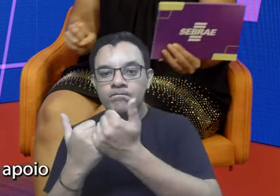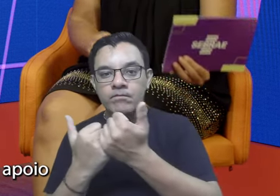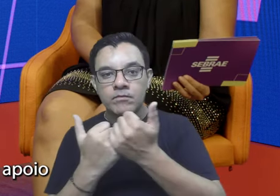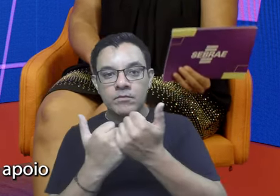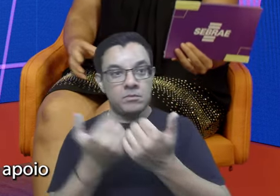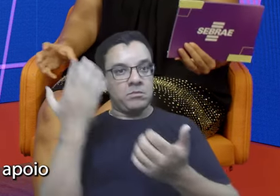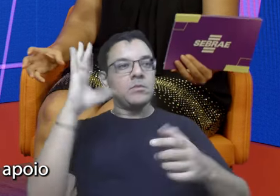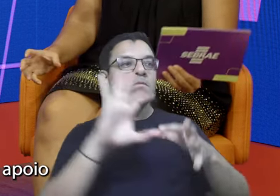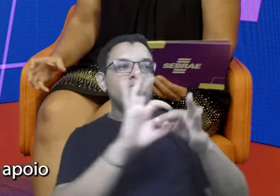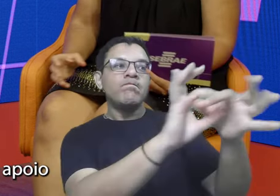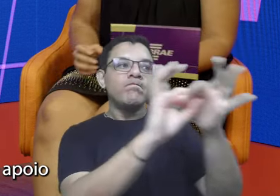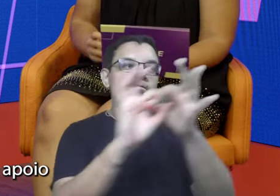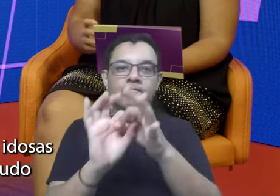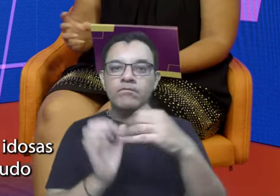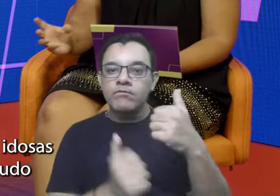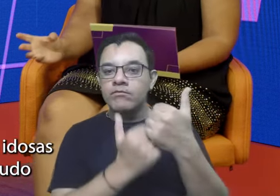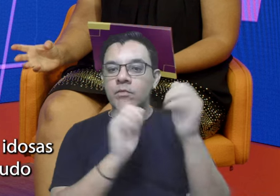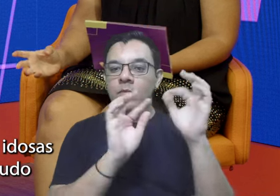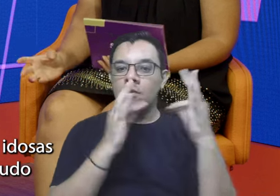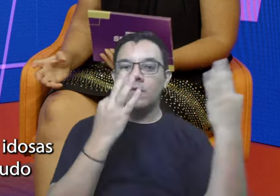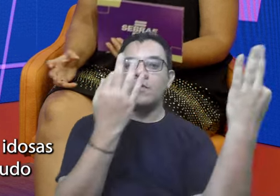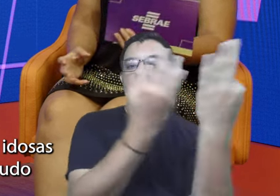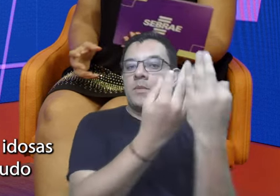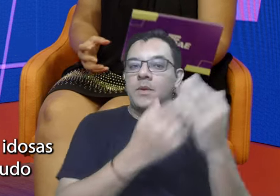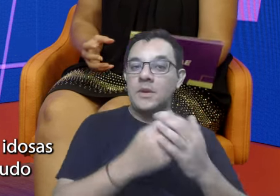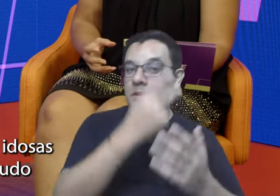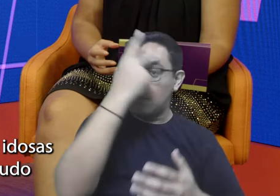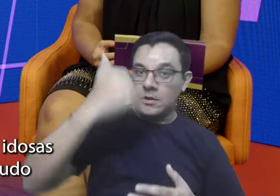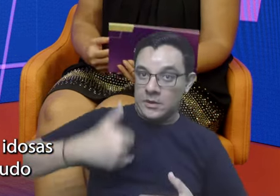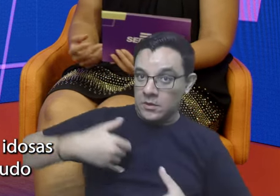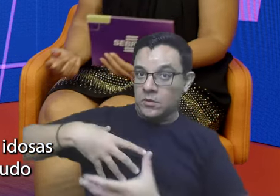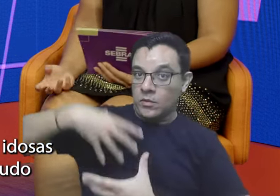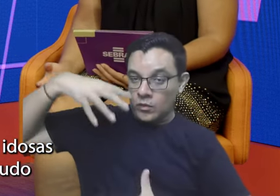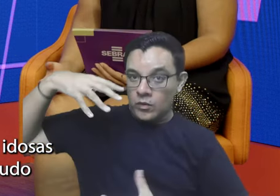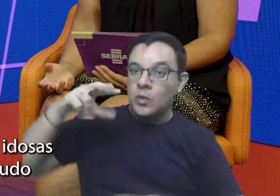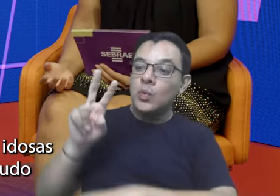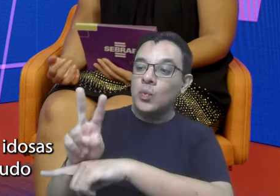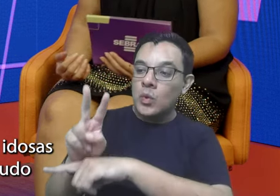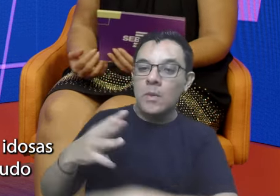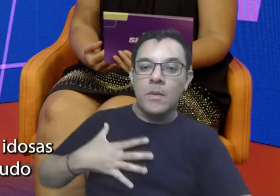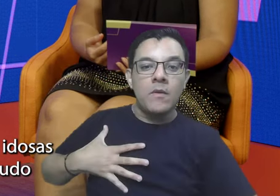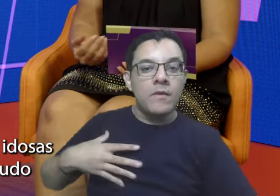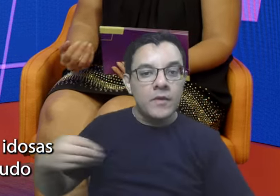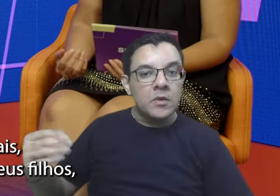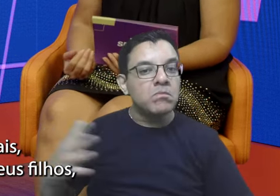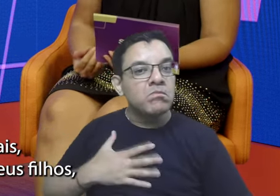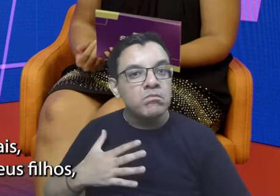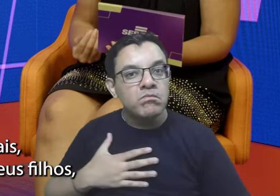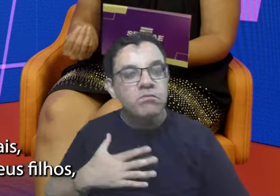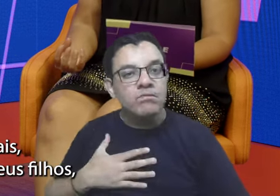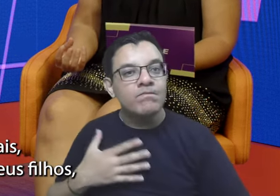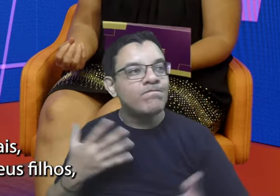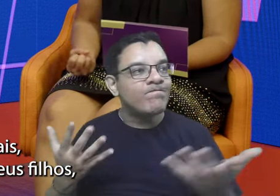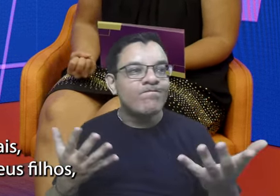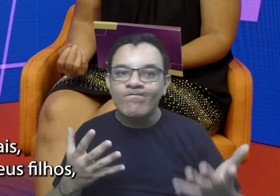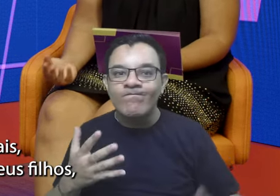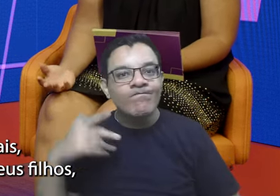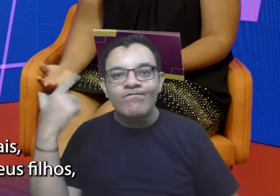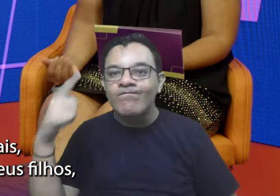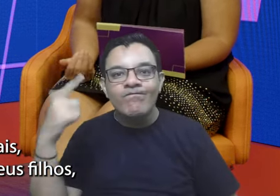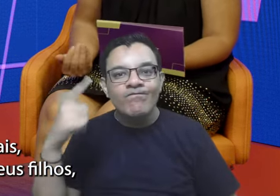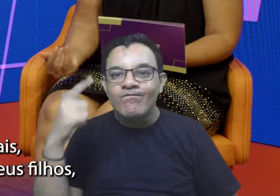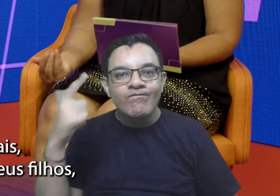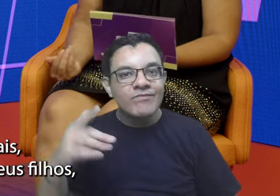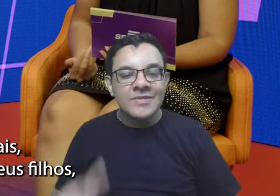então se eu tinha uma rede de apoio com familiares pessoas mais idosas cuidando dos meus filhos e tudo mais eu já não vou